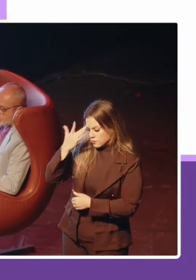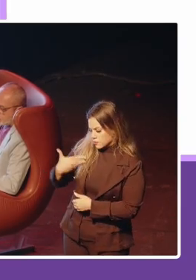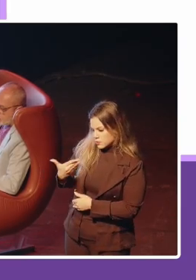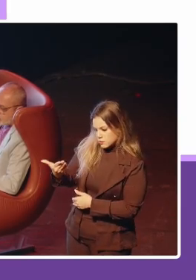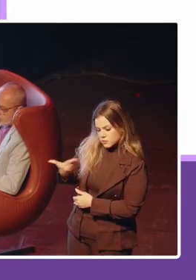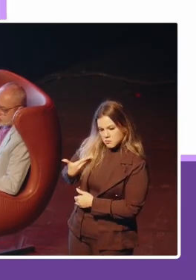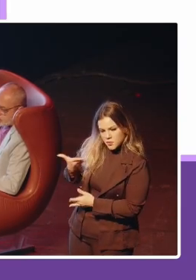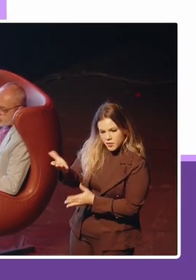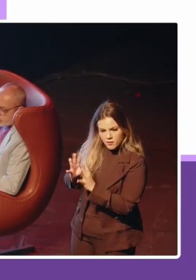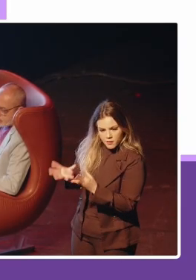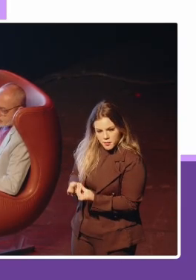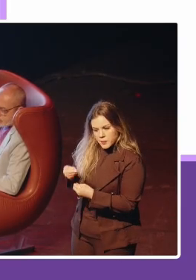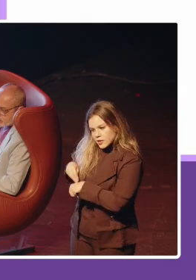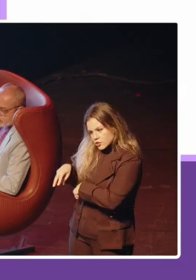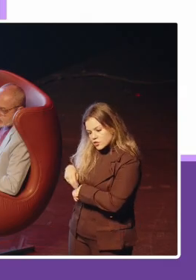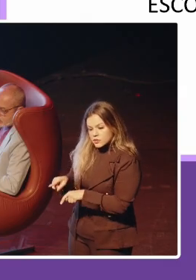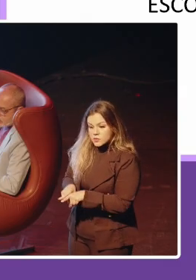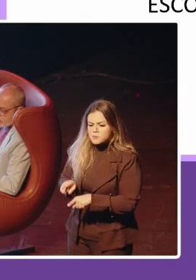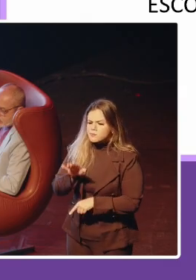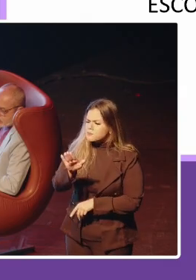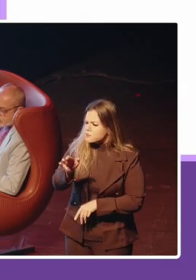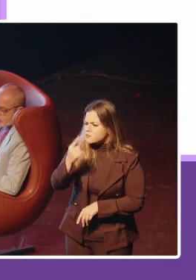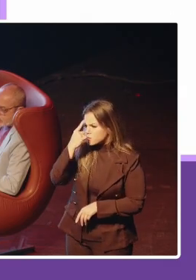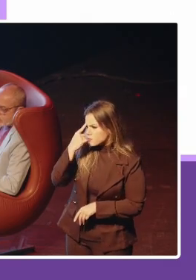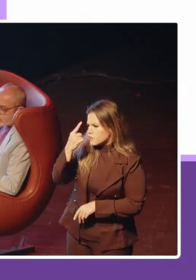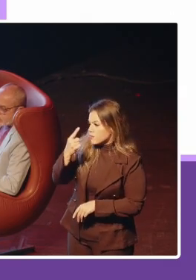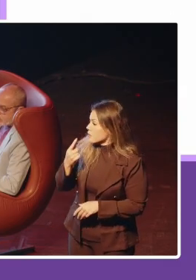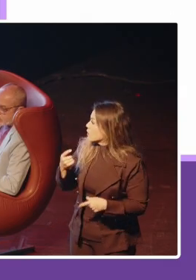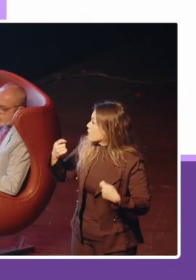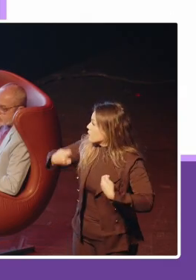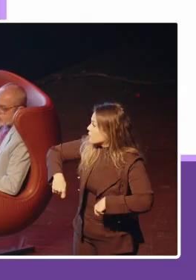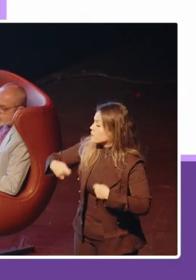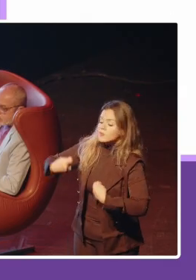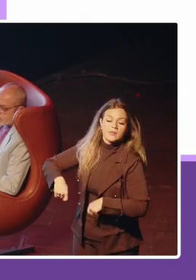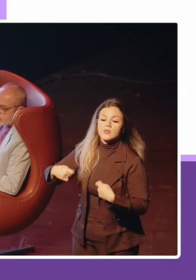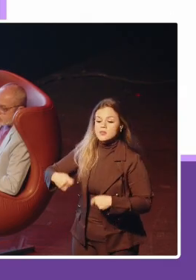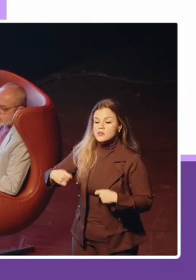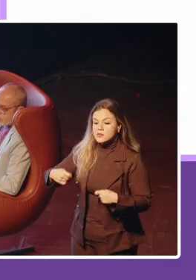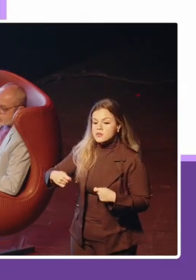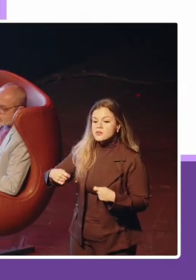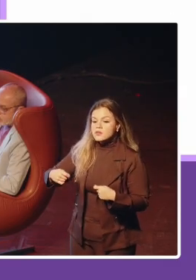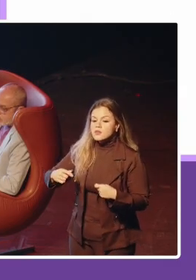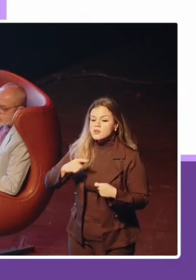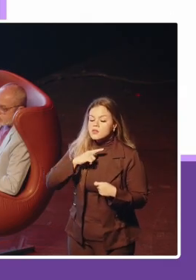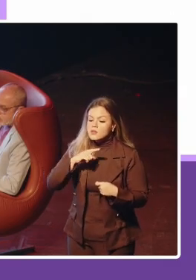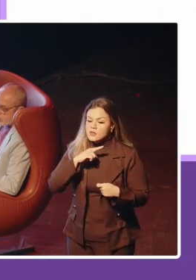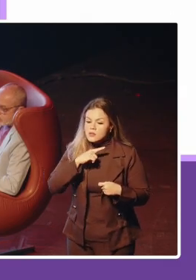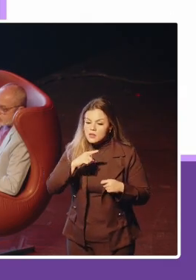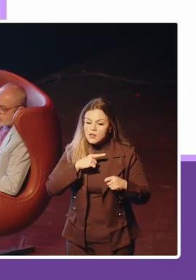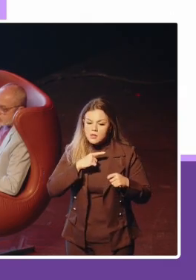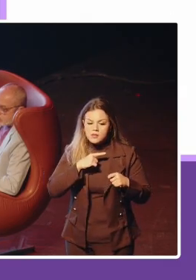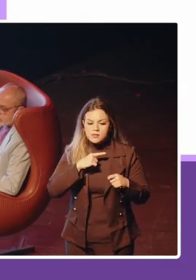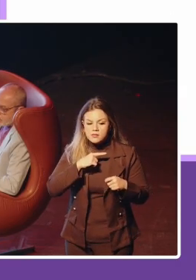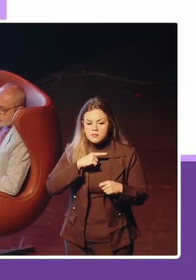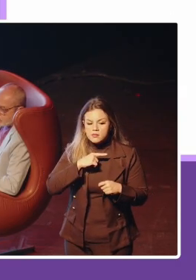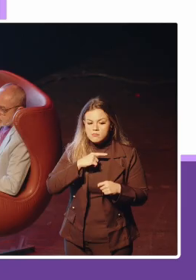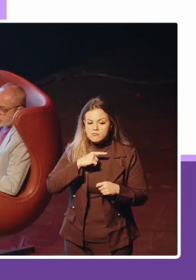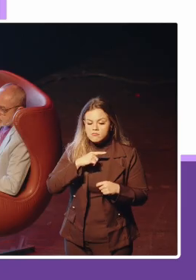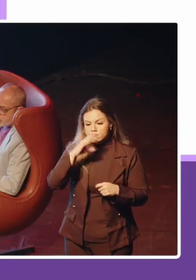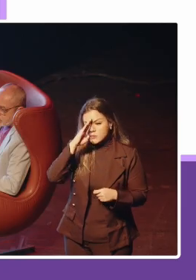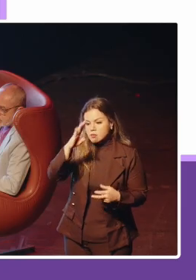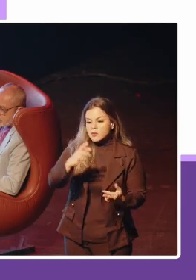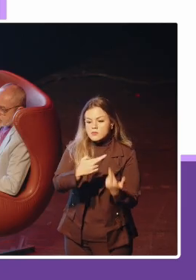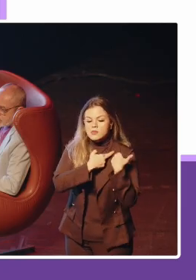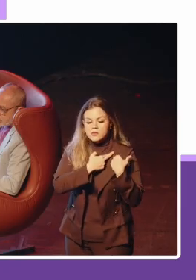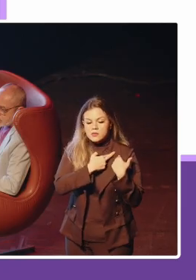Mas, principalmente, esse é um trabalho que nós entendemos que ele deve ser usado por gestores, né? Gestores públicos, o que eles podem